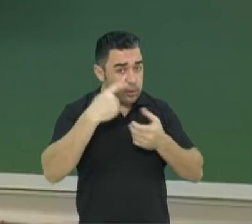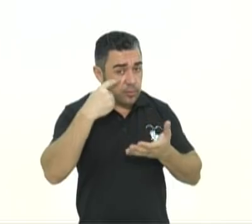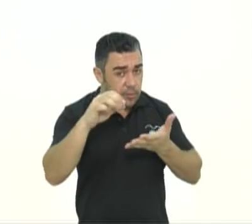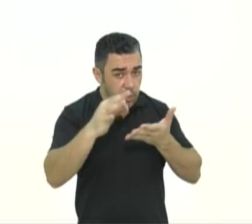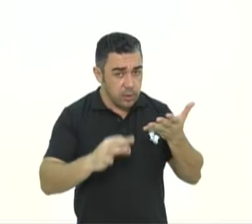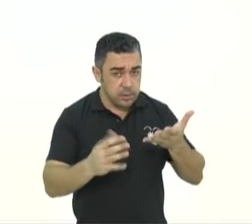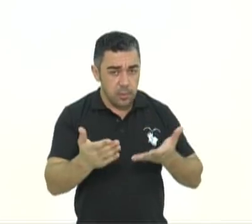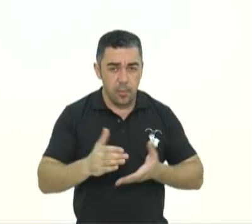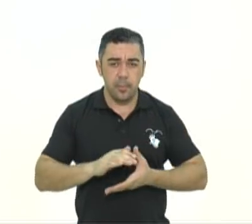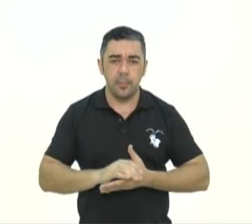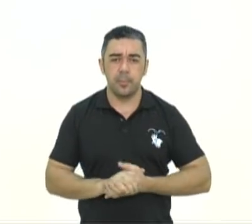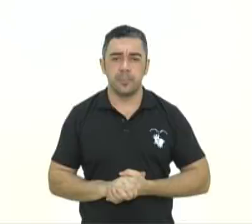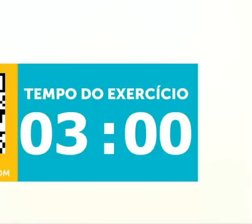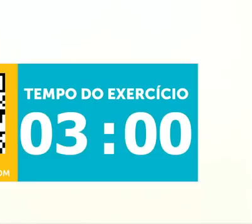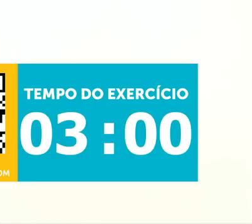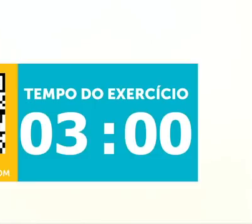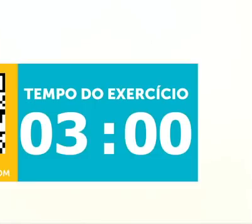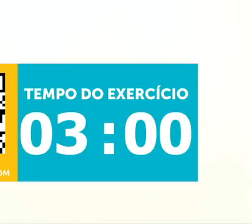voltamos.